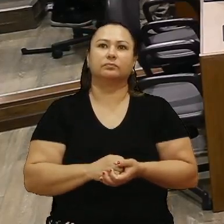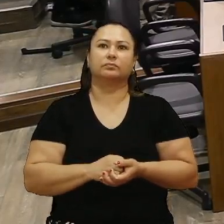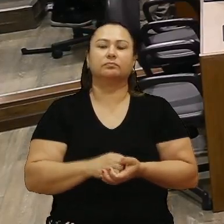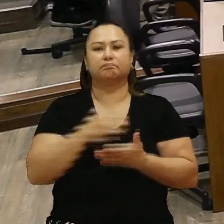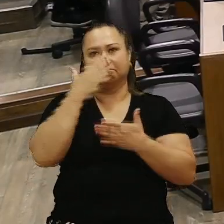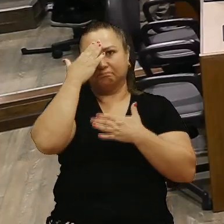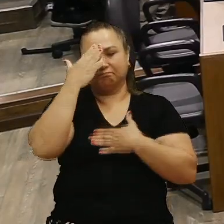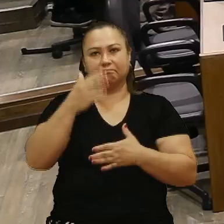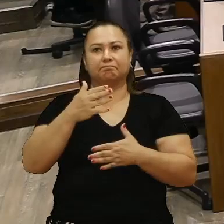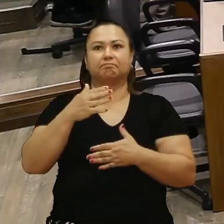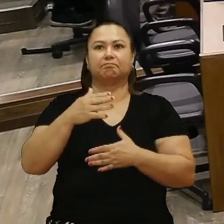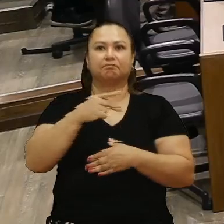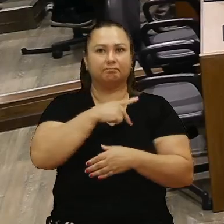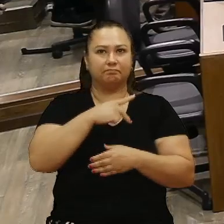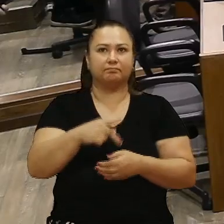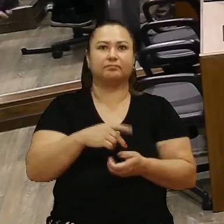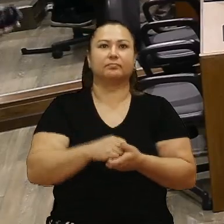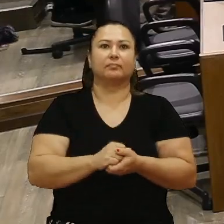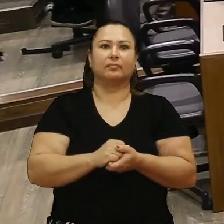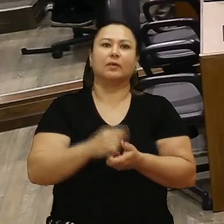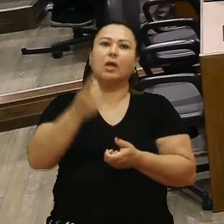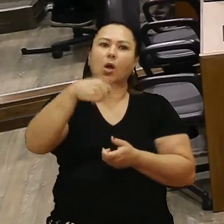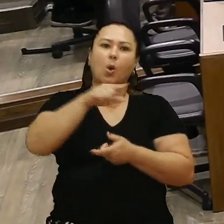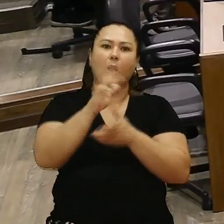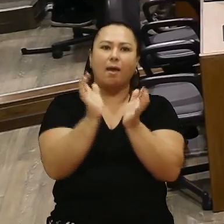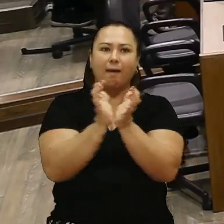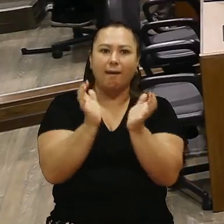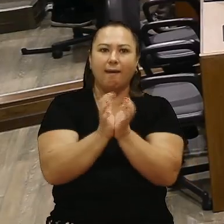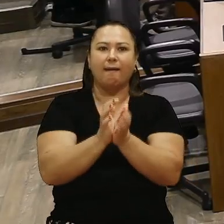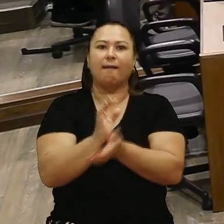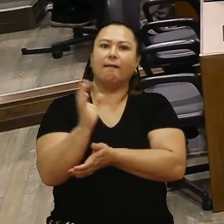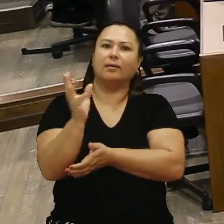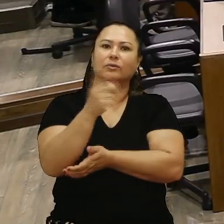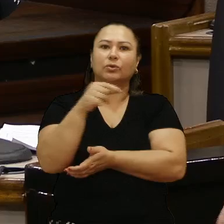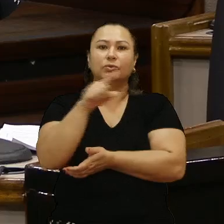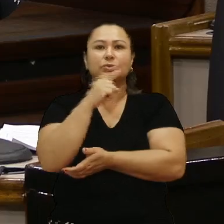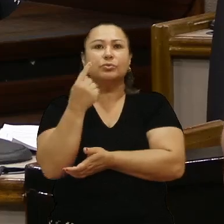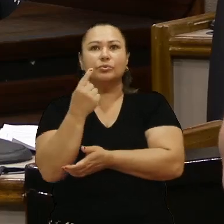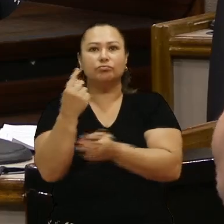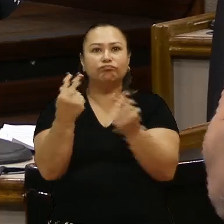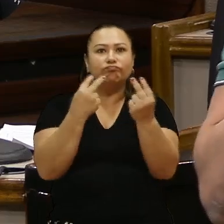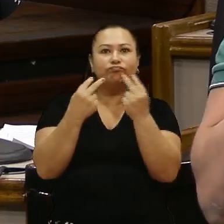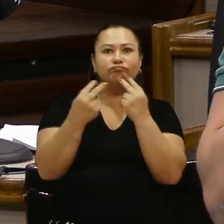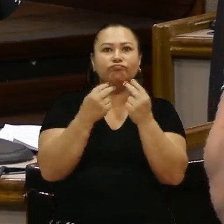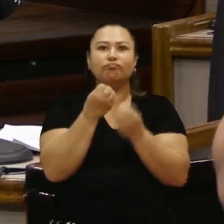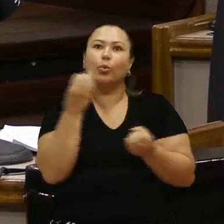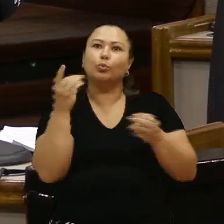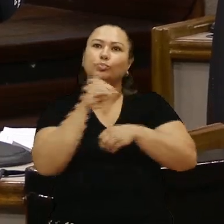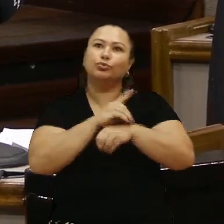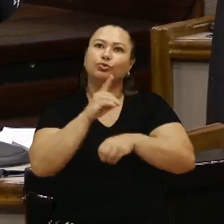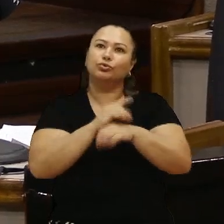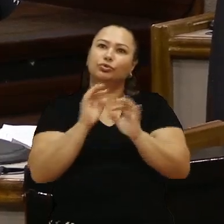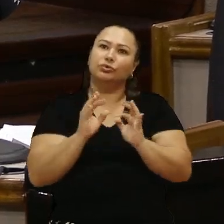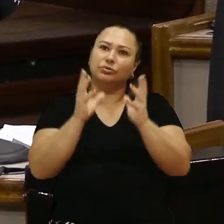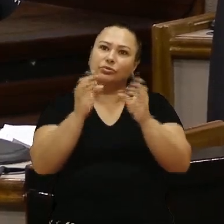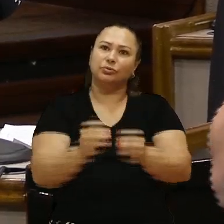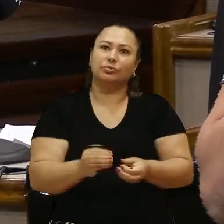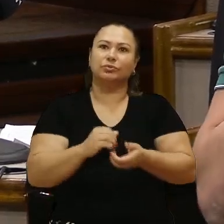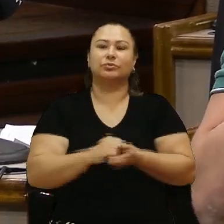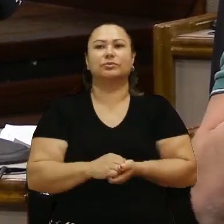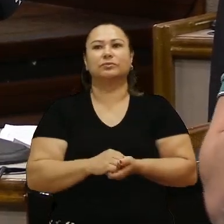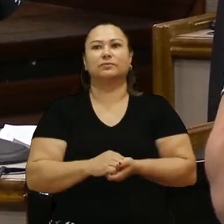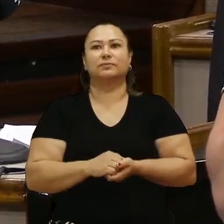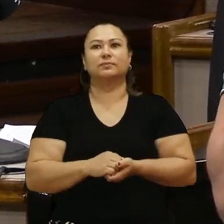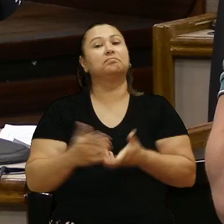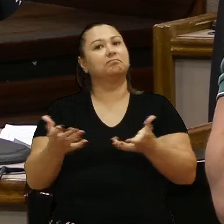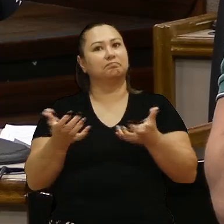Obrigado, presidente, nobres colegas, todos que nos assistem. Bom dia a todos. Eu